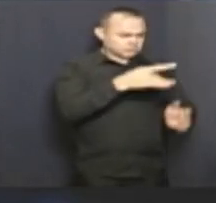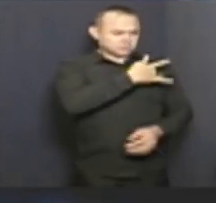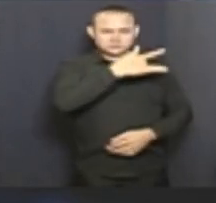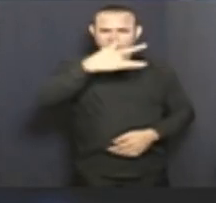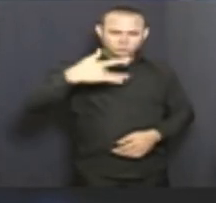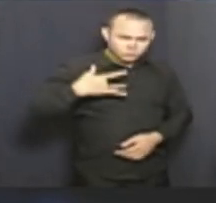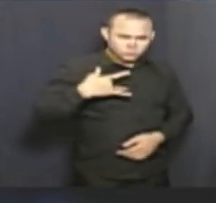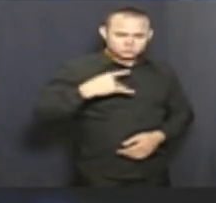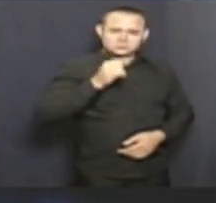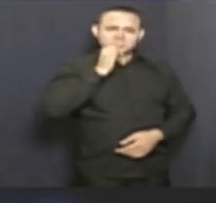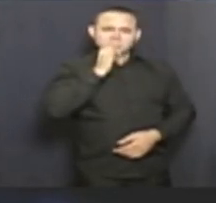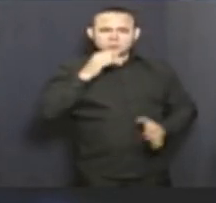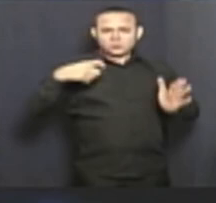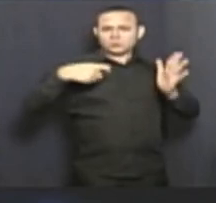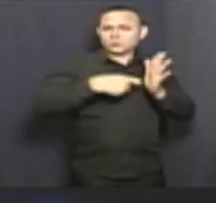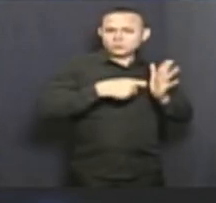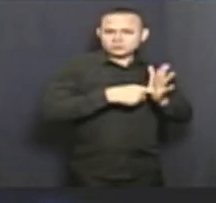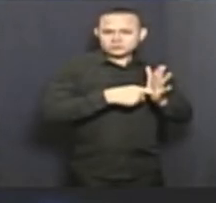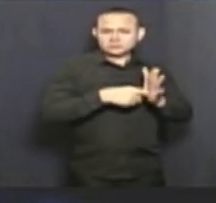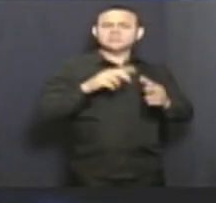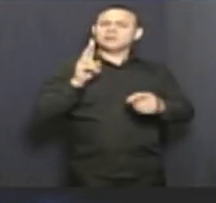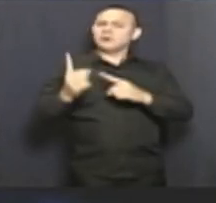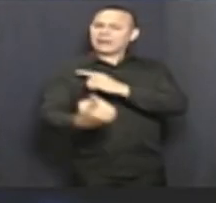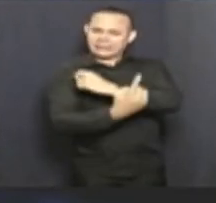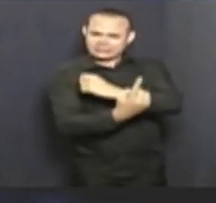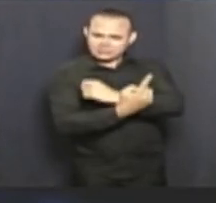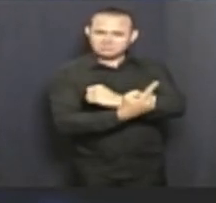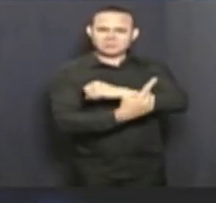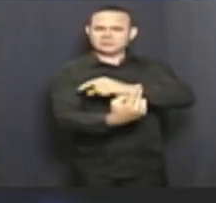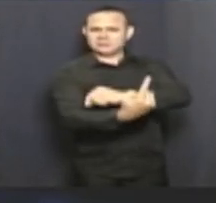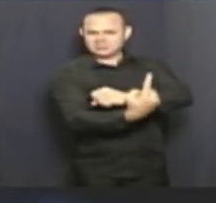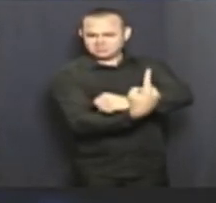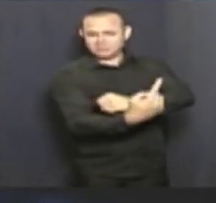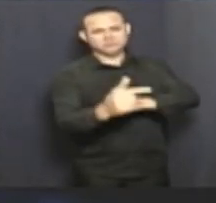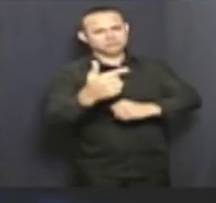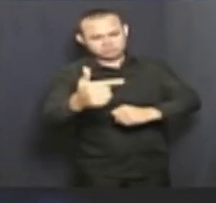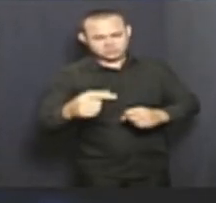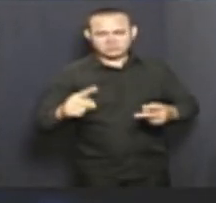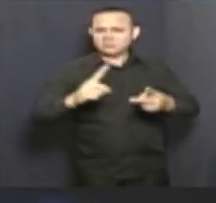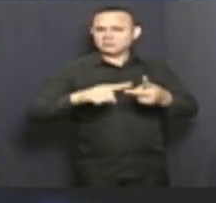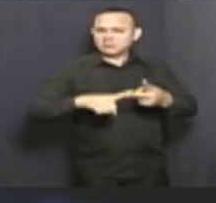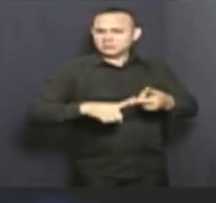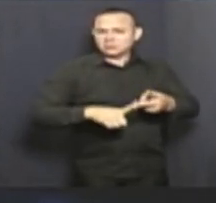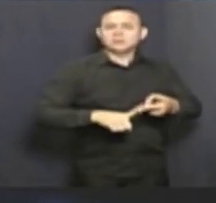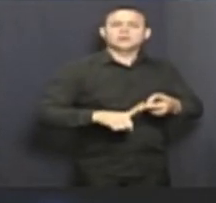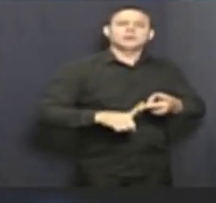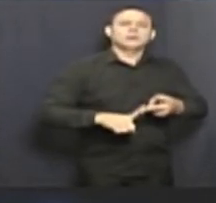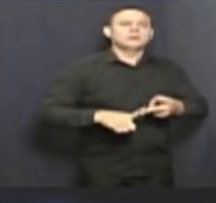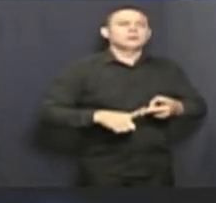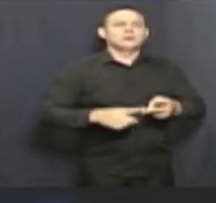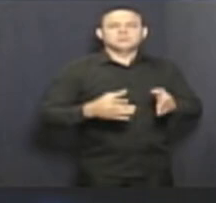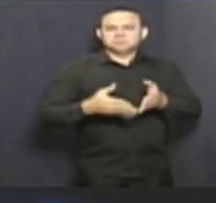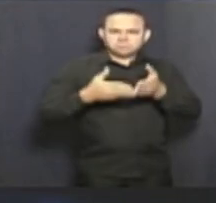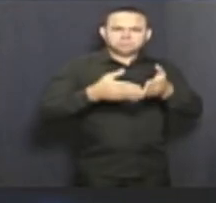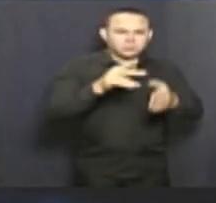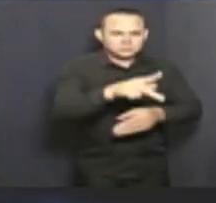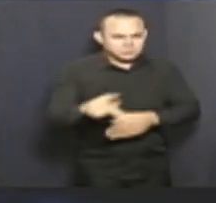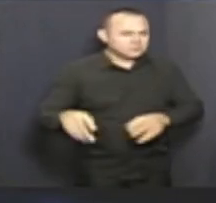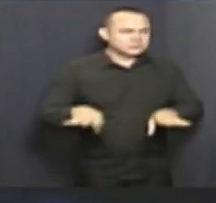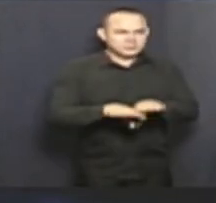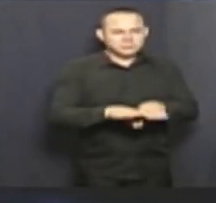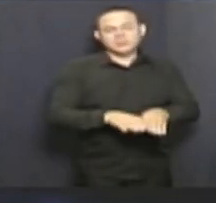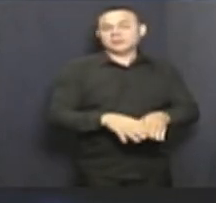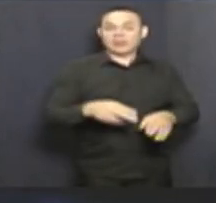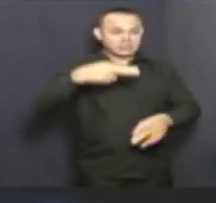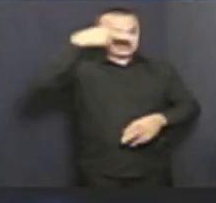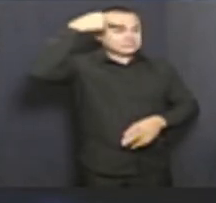está com o atendimento que não tinha ponta porã e dem nova andradina também entregamos aqui o hospital do